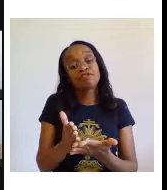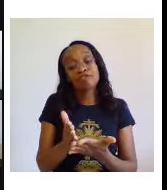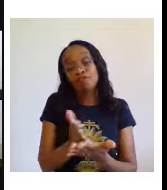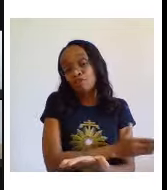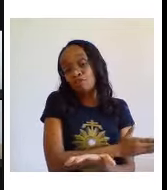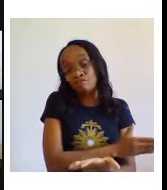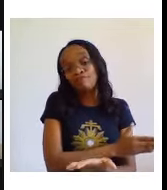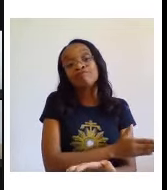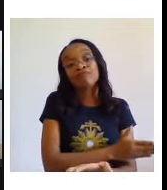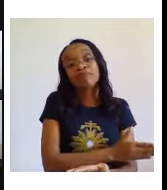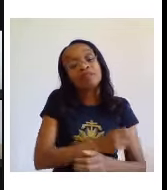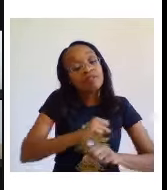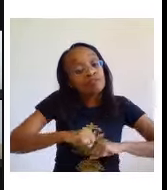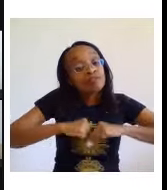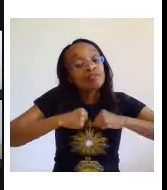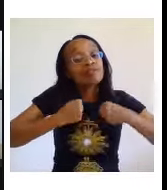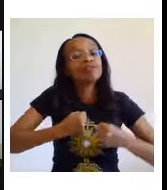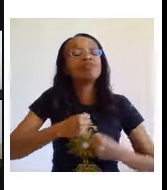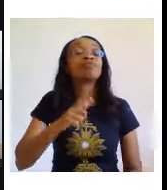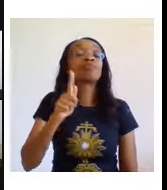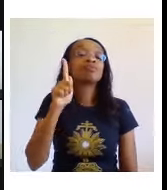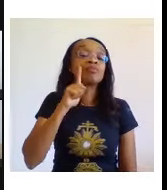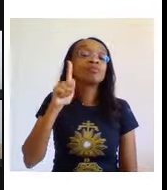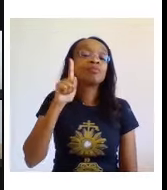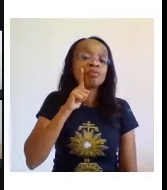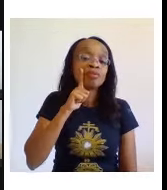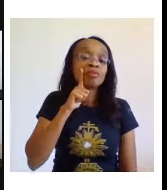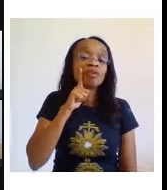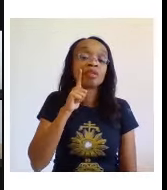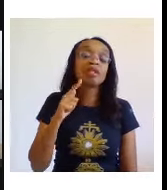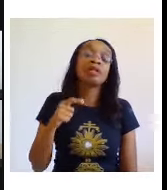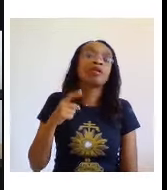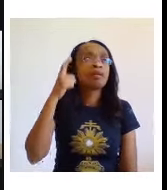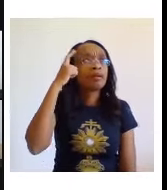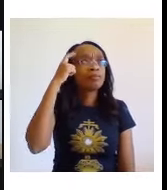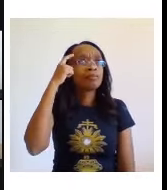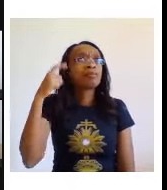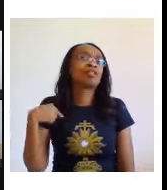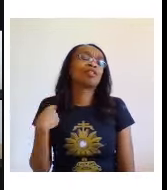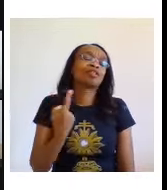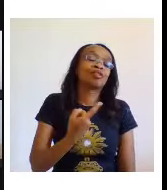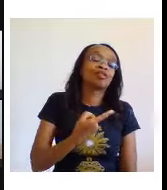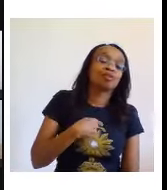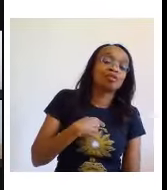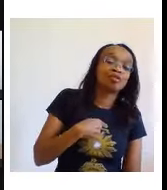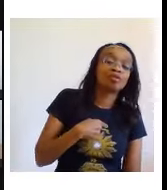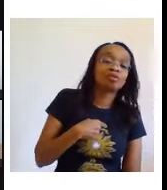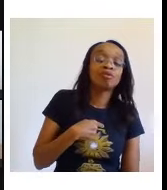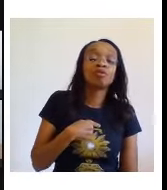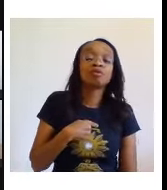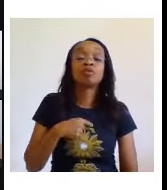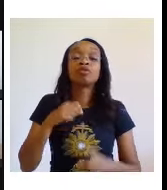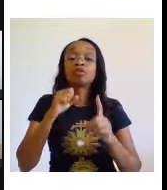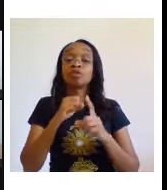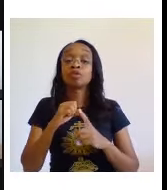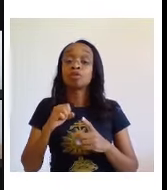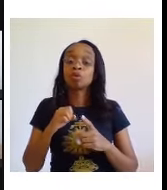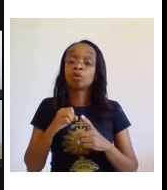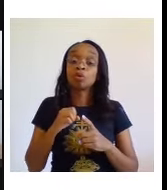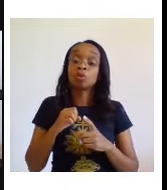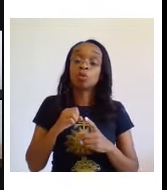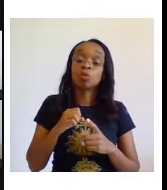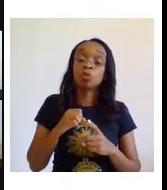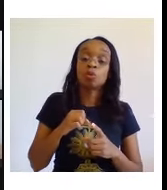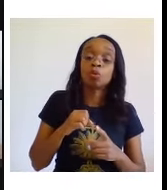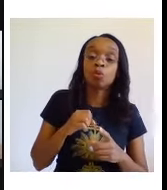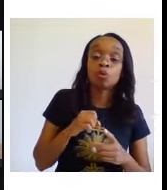de novo, é uma luta diária. E pensar que nós somos uma instituição de Estado e não de governo, né? Então,